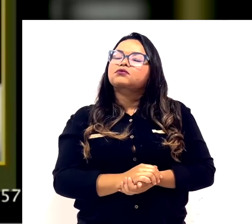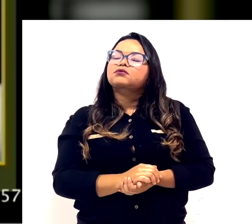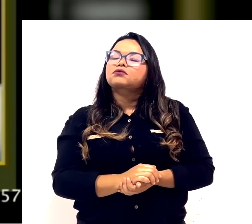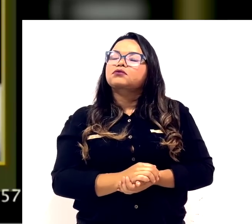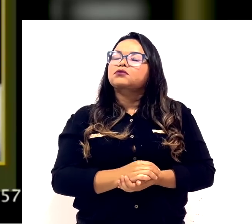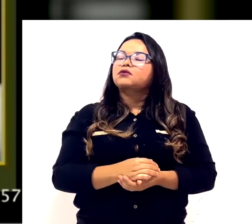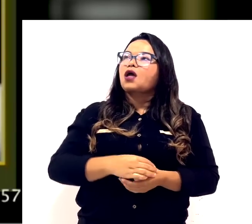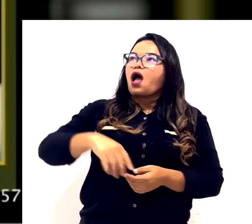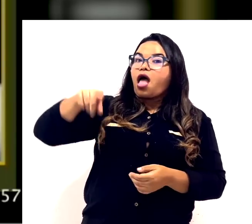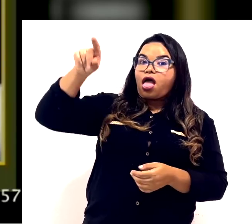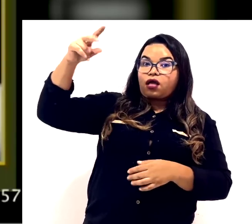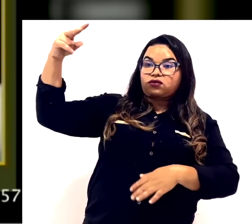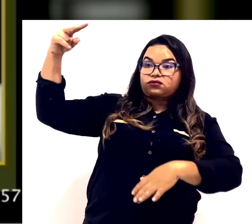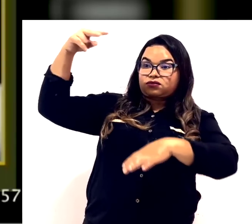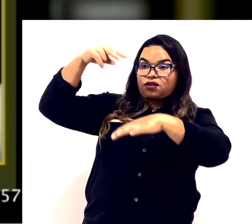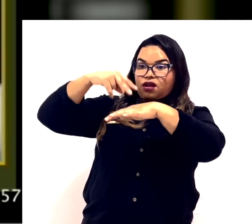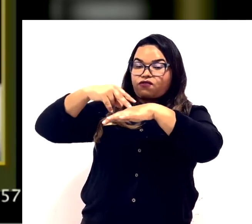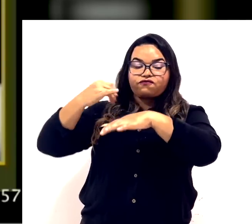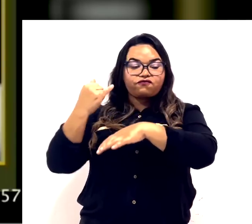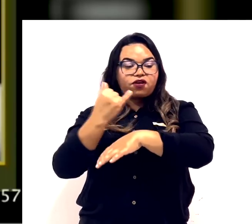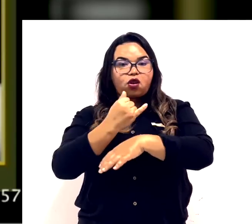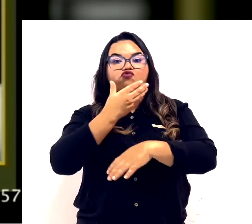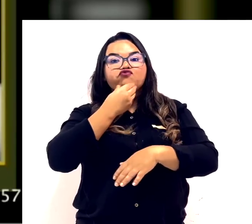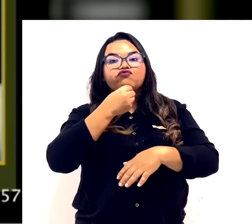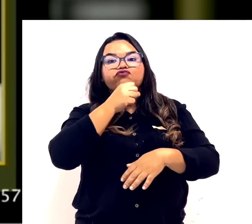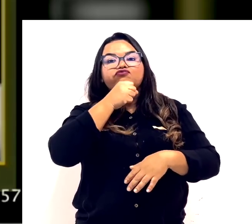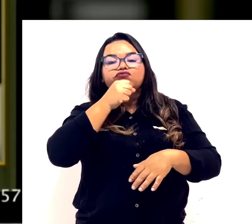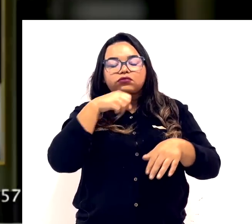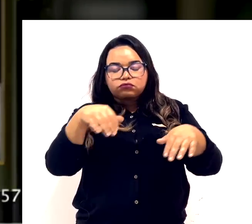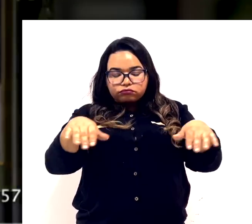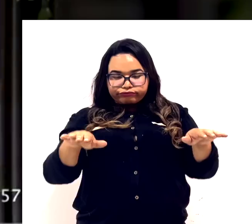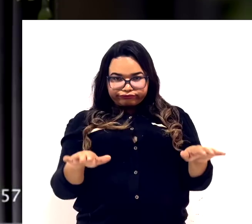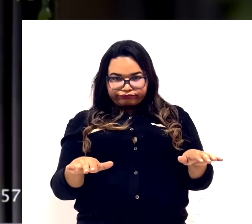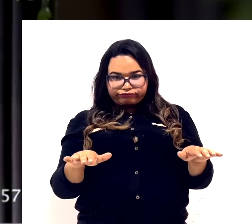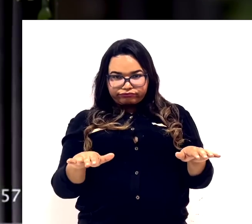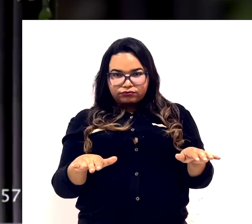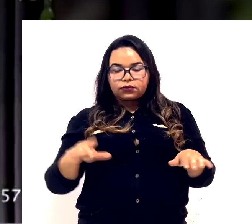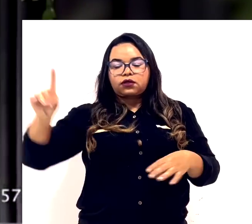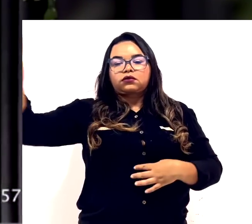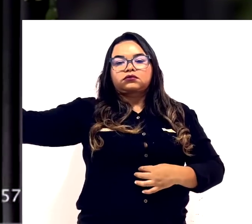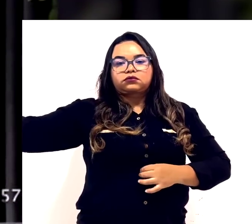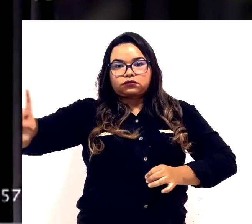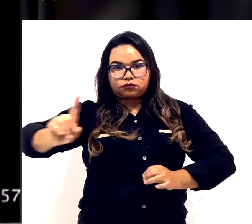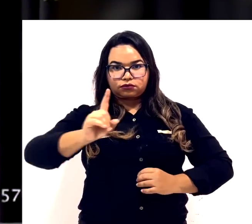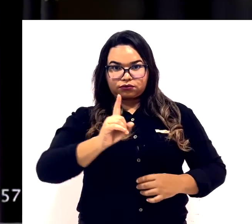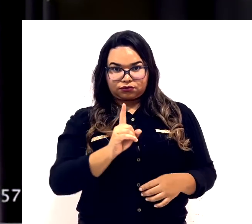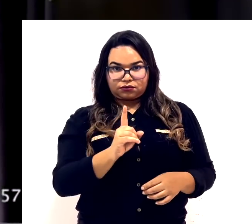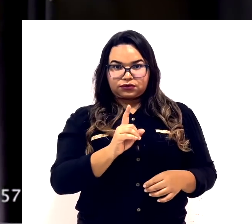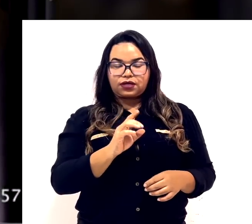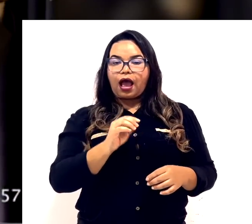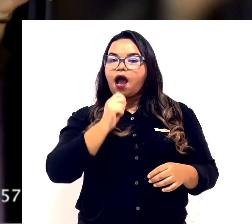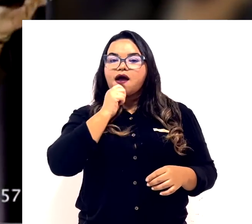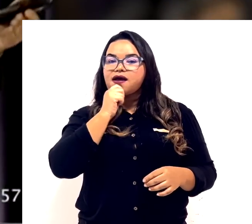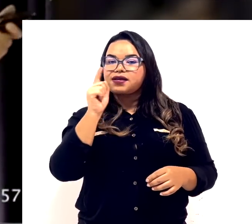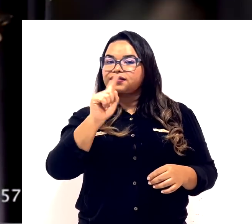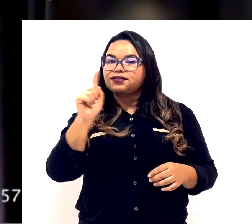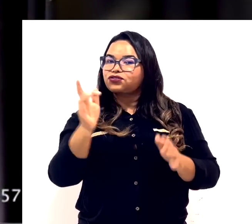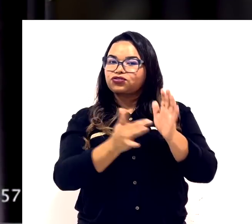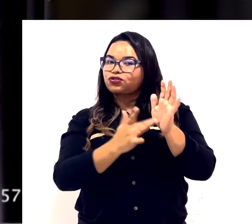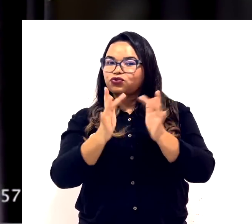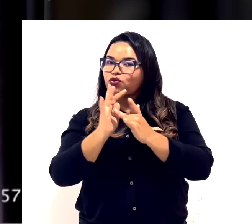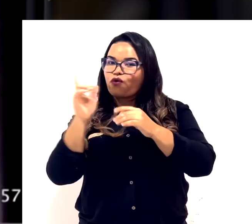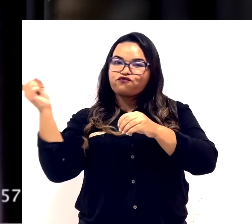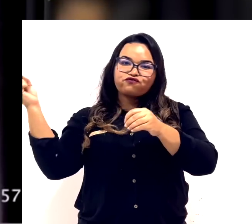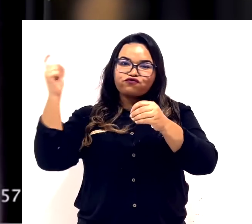fizeram chegar até ele. Verso 13. Portanto, esta não é a vinda de Cristo a esta terra. Esta é uma cena que acontece no